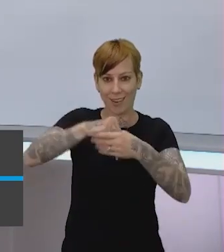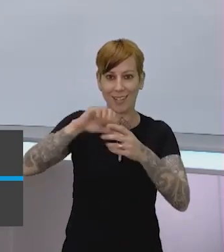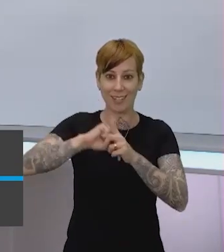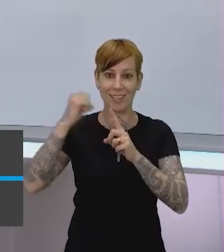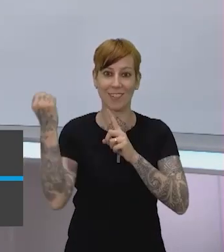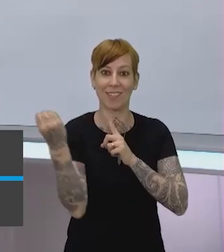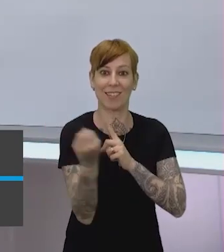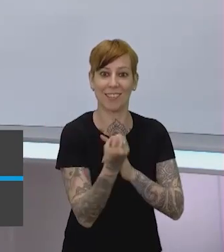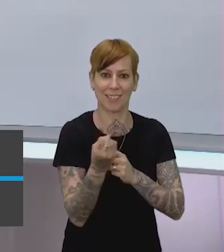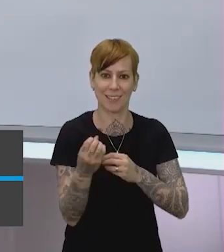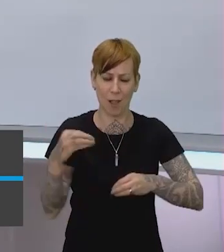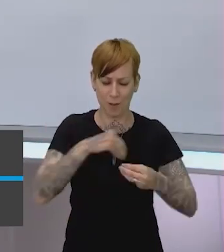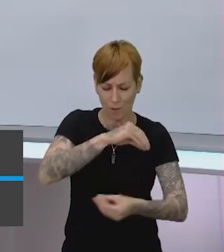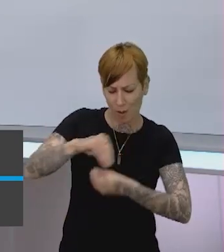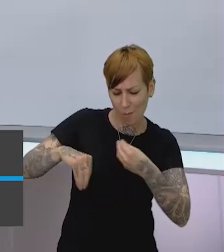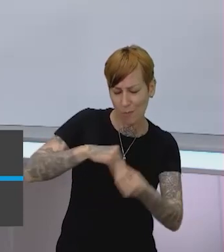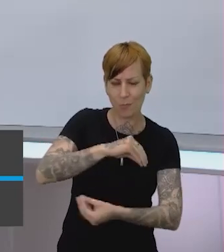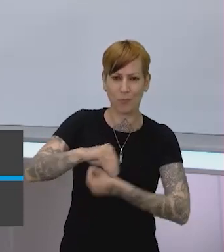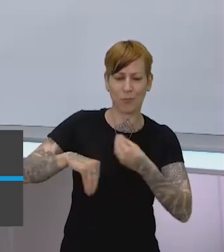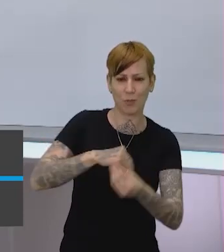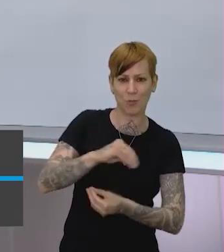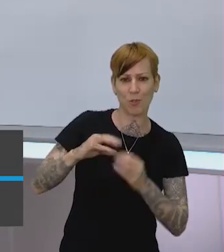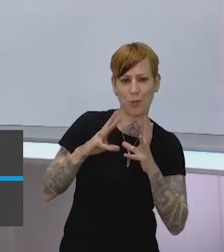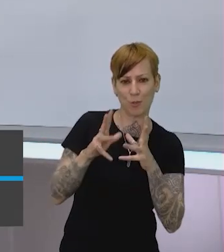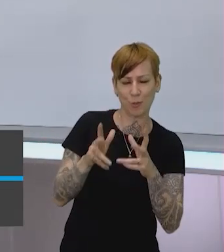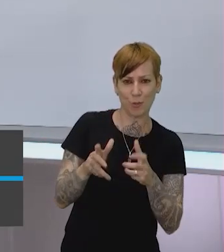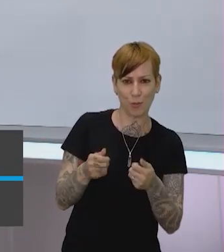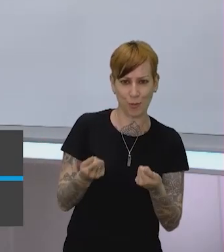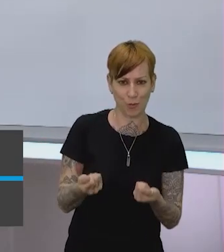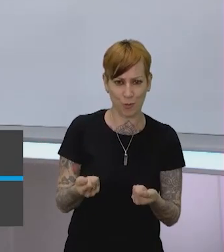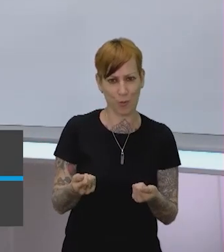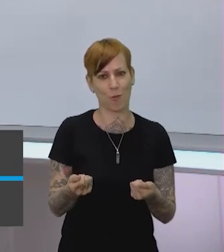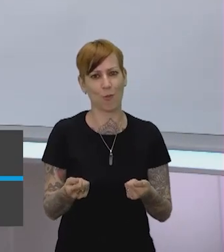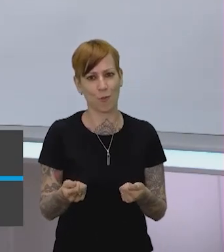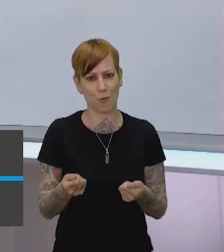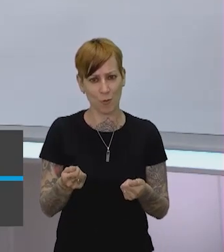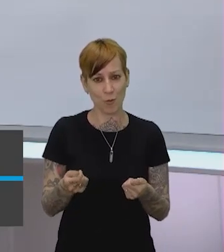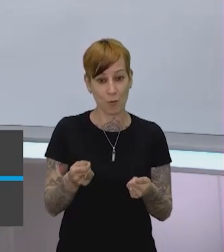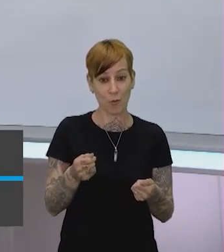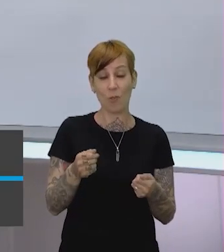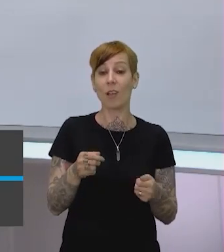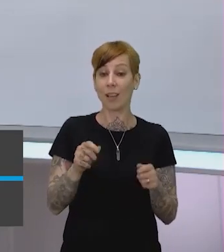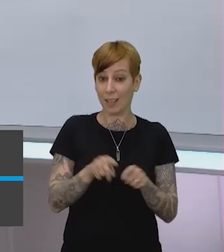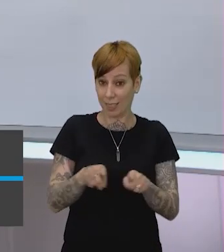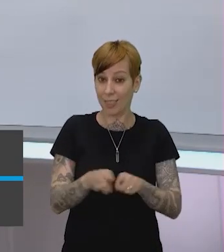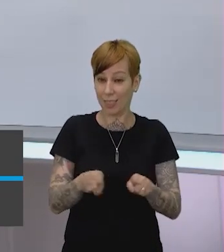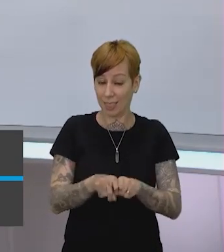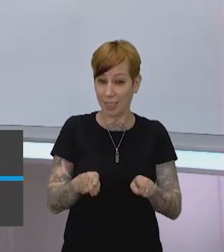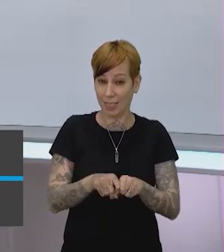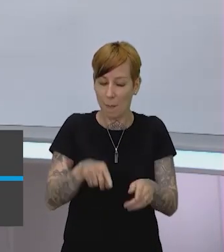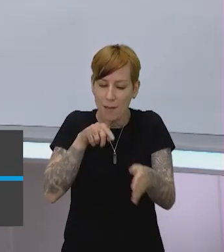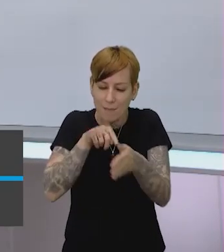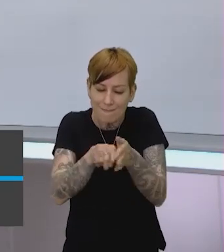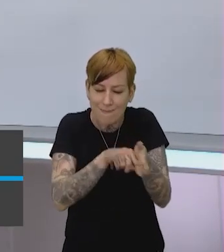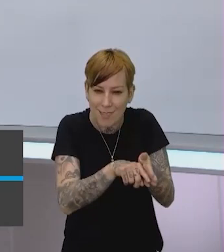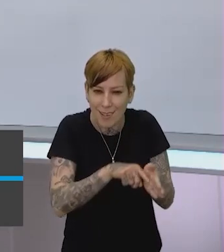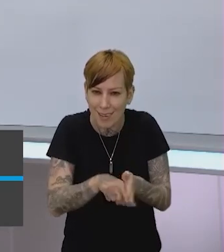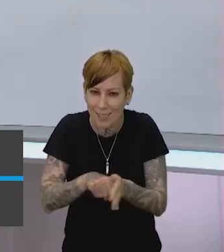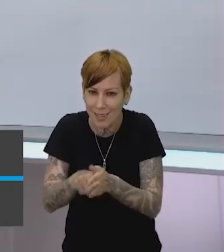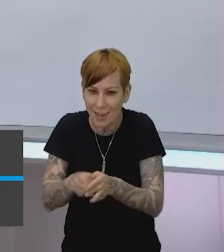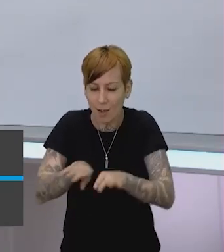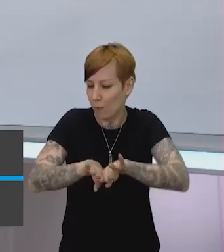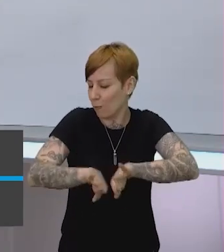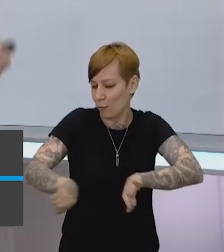nós somos uma porção de coisas ao mesmo tempo. E o que ele proporciona também é uma análise, ou seja, sem